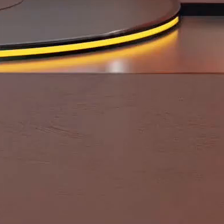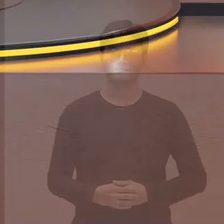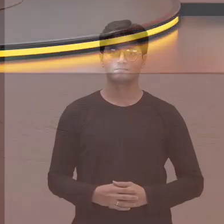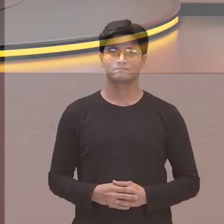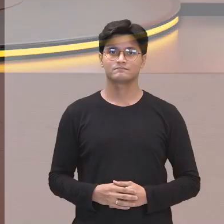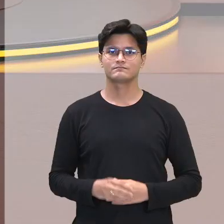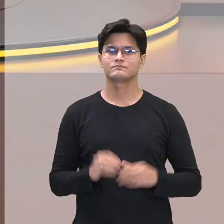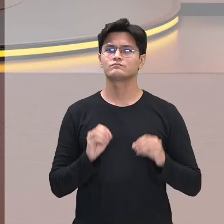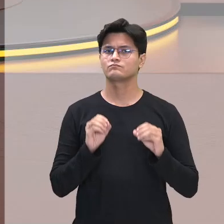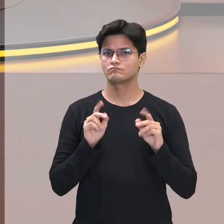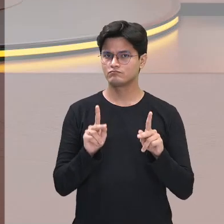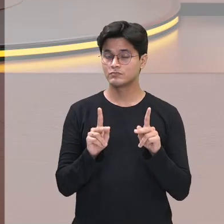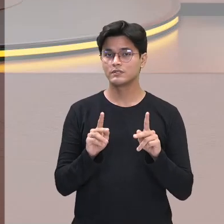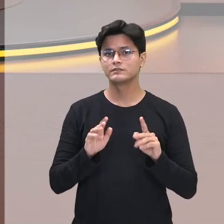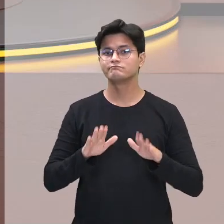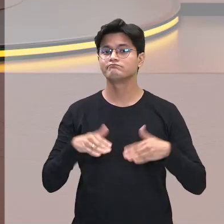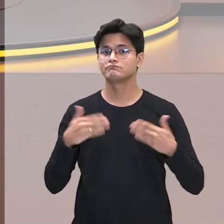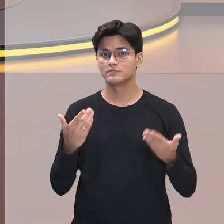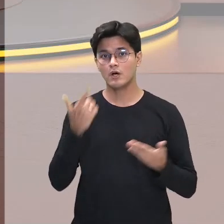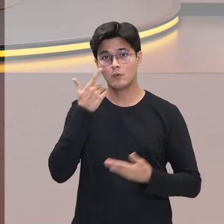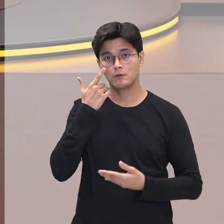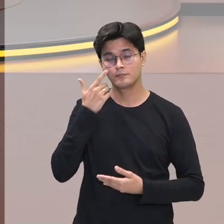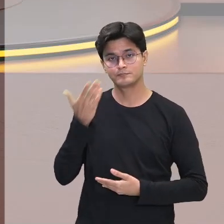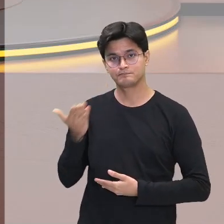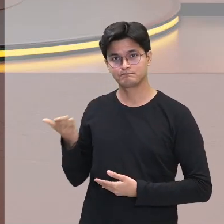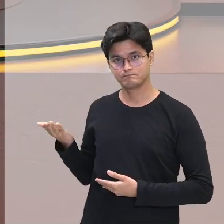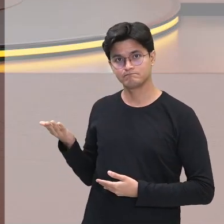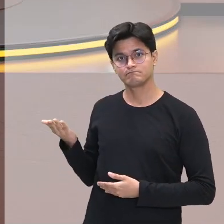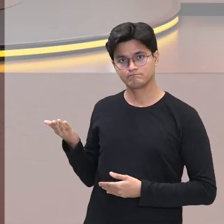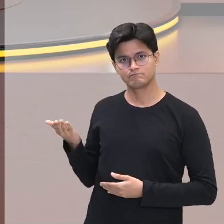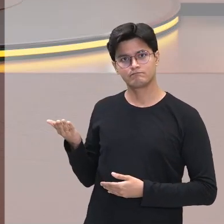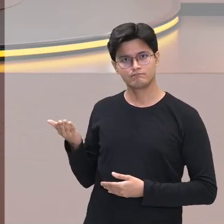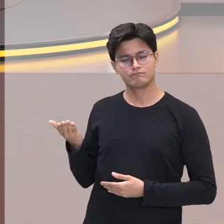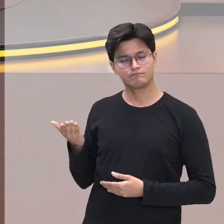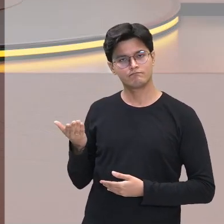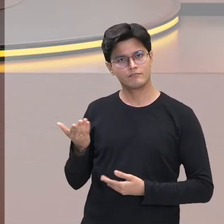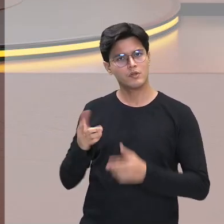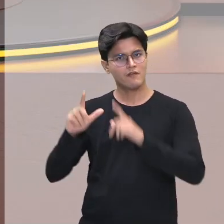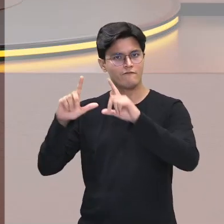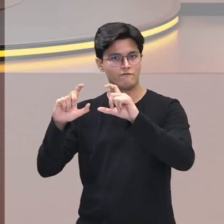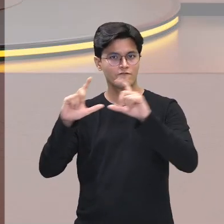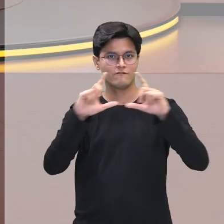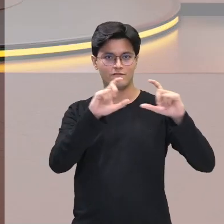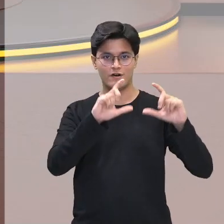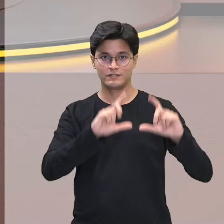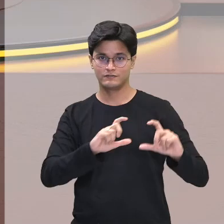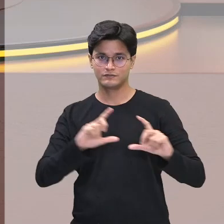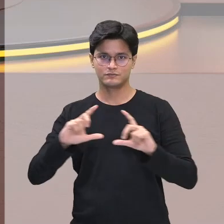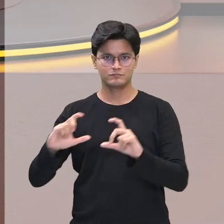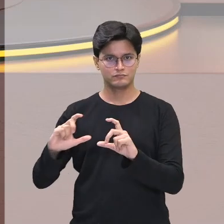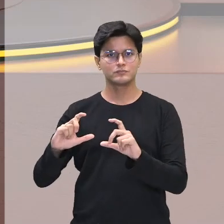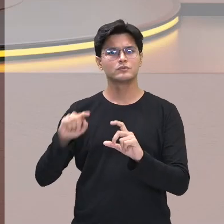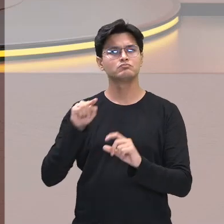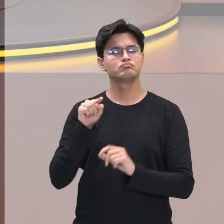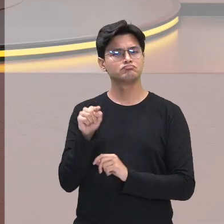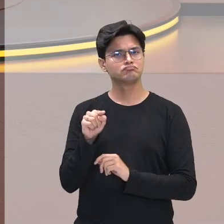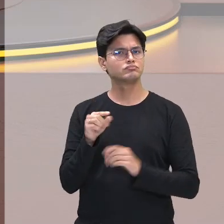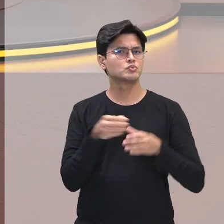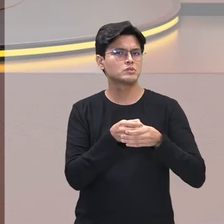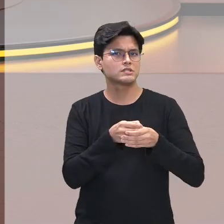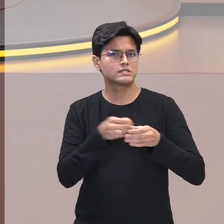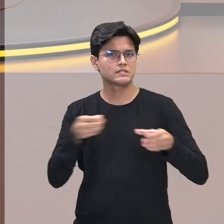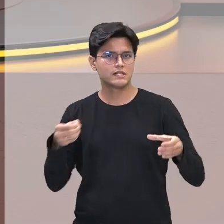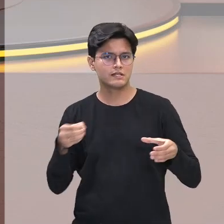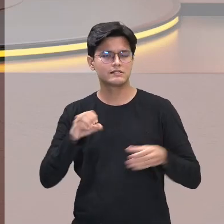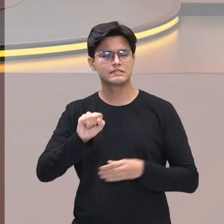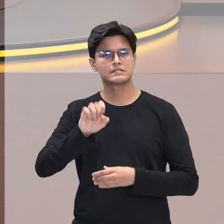Ok, então, gente, o que nós estamos vendo aqui? Vamos primeiro observar as fotografias. O que será que tem a ver segregação